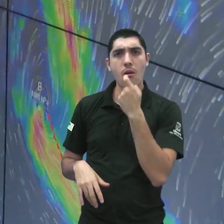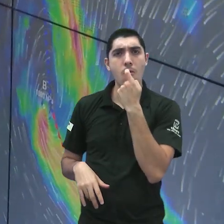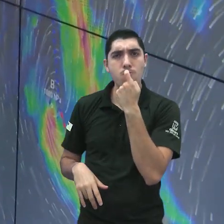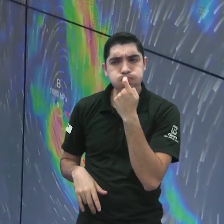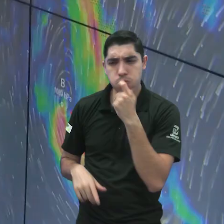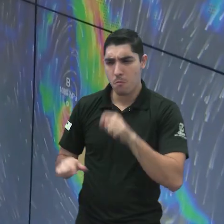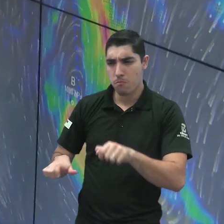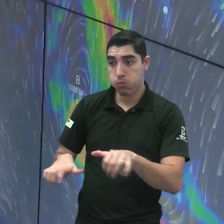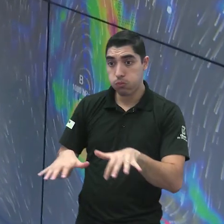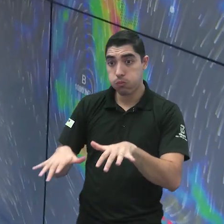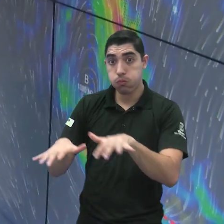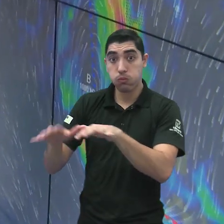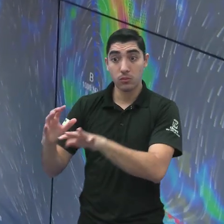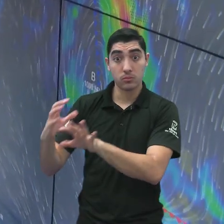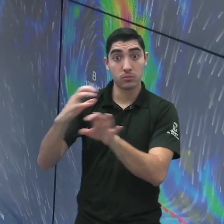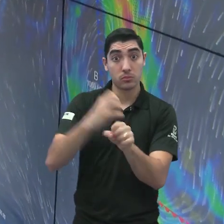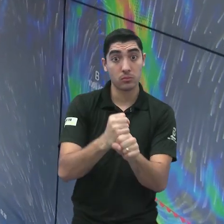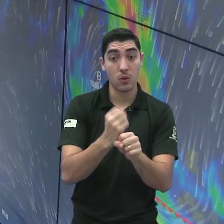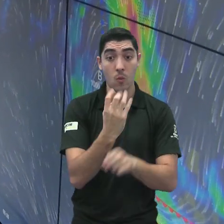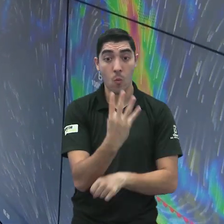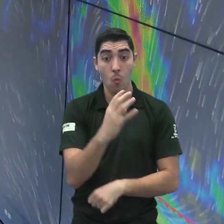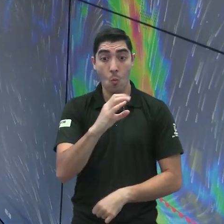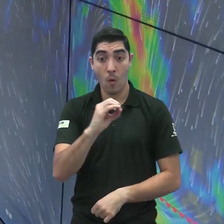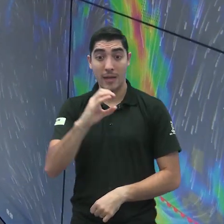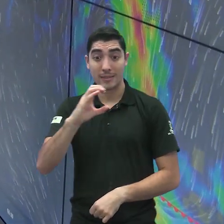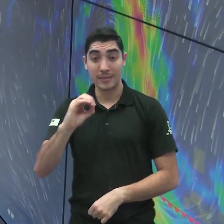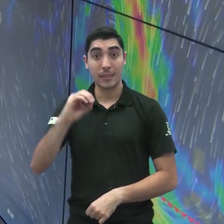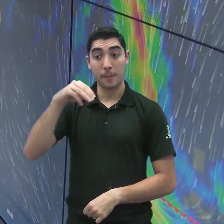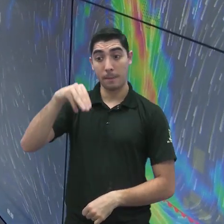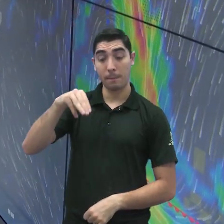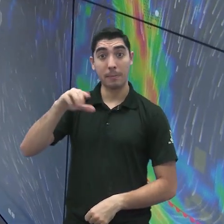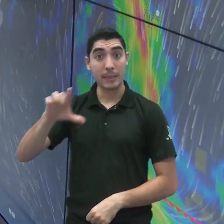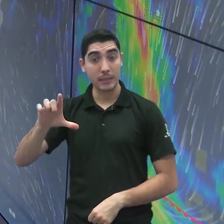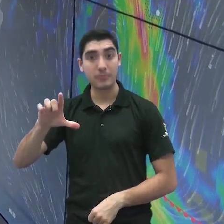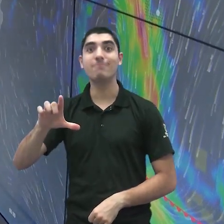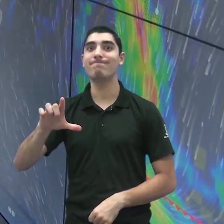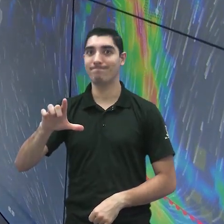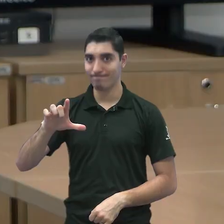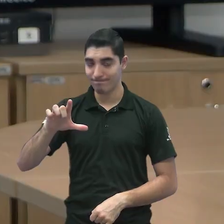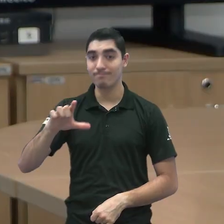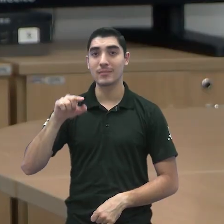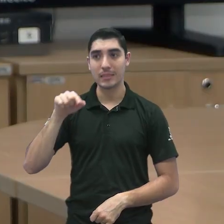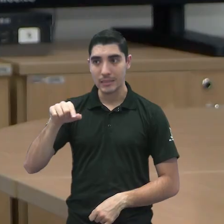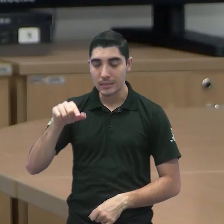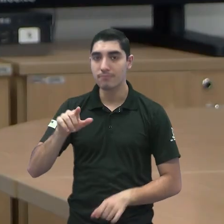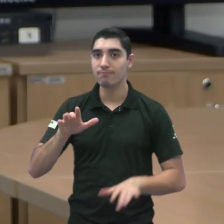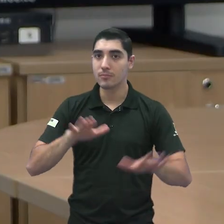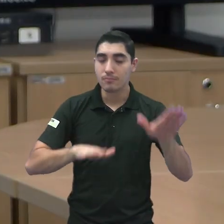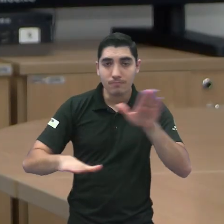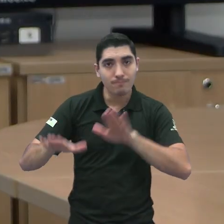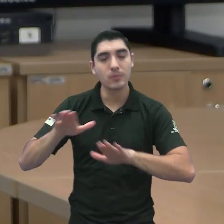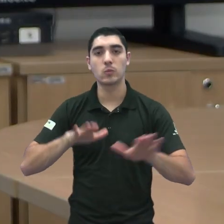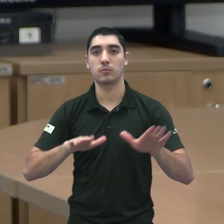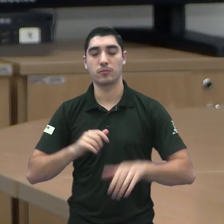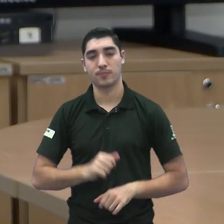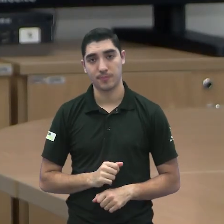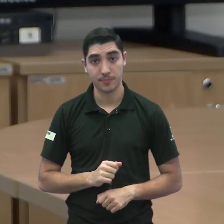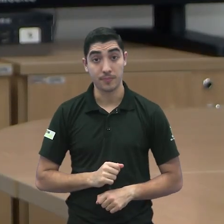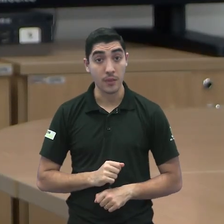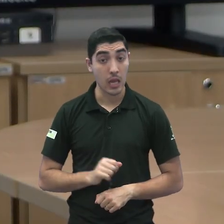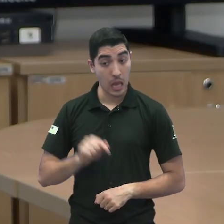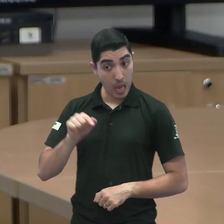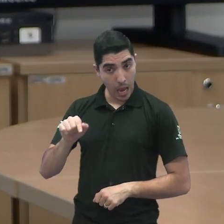acumulados passaram de 400 milímetros, provocando alagamentos severos. Esse sistema que estamos desenvolvendo, ele